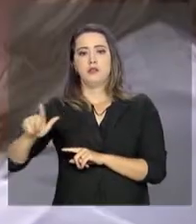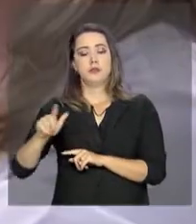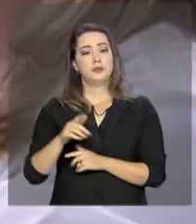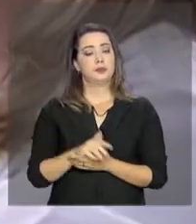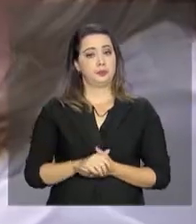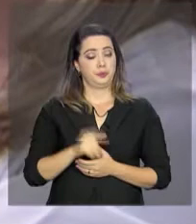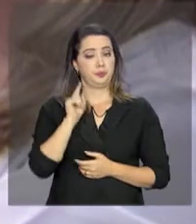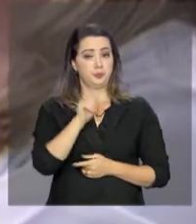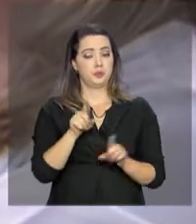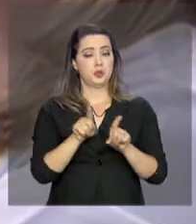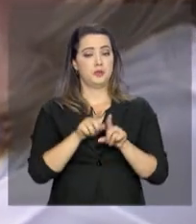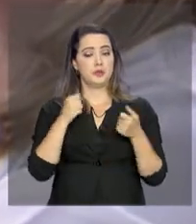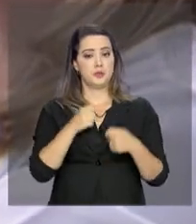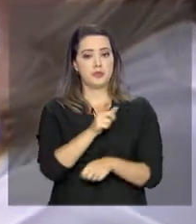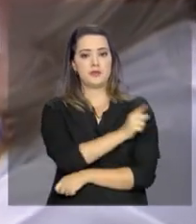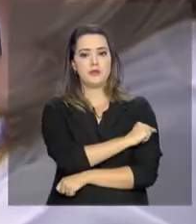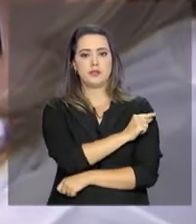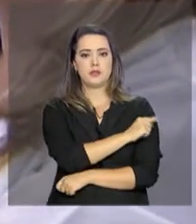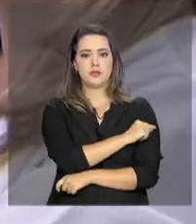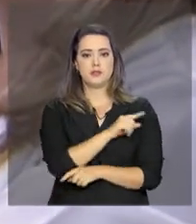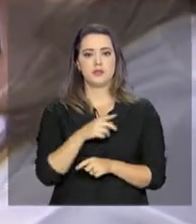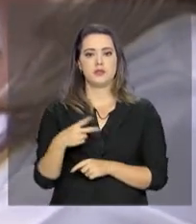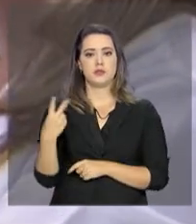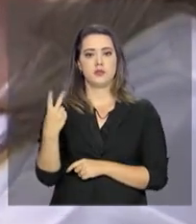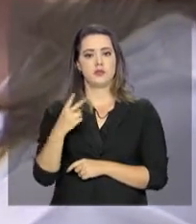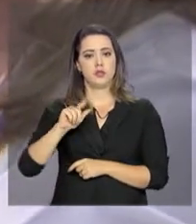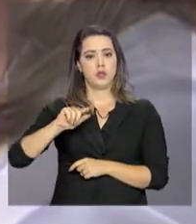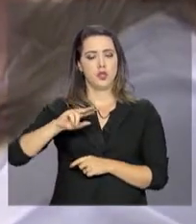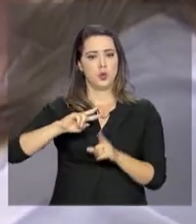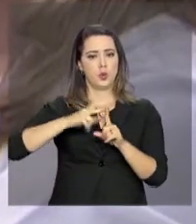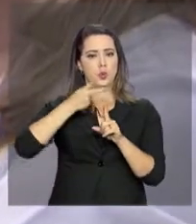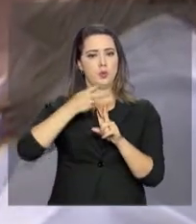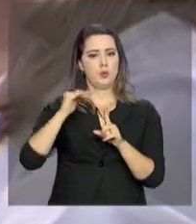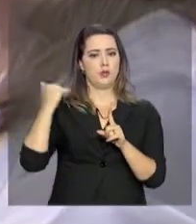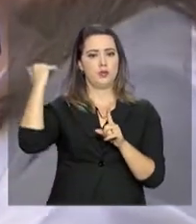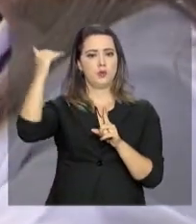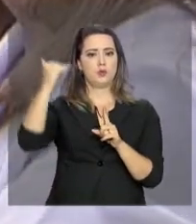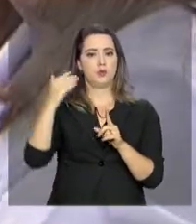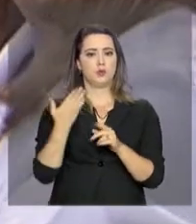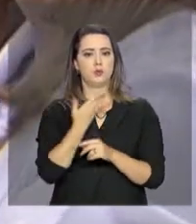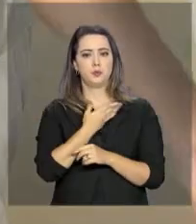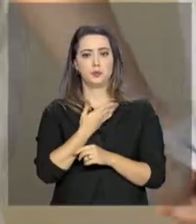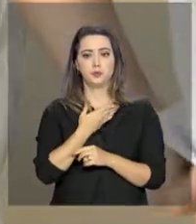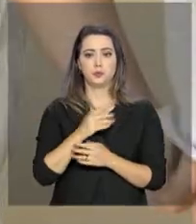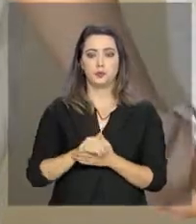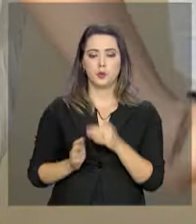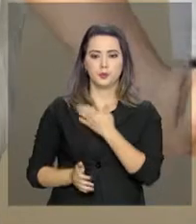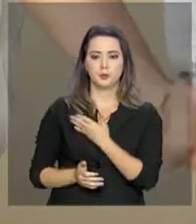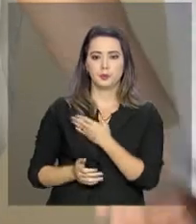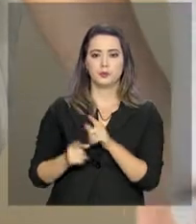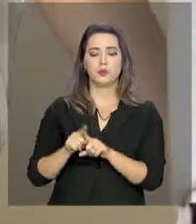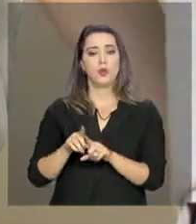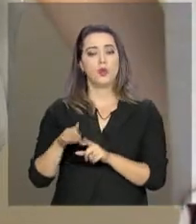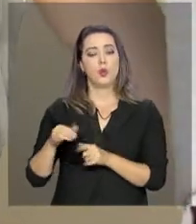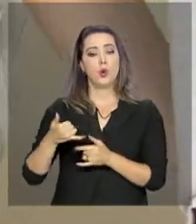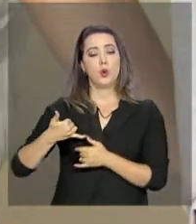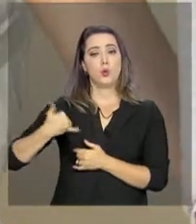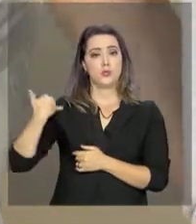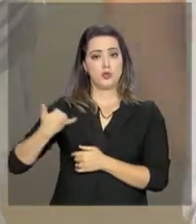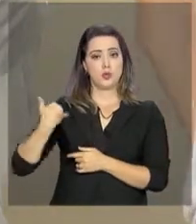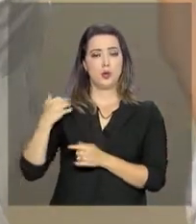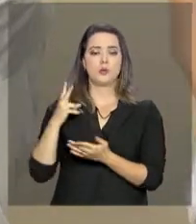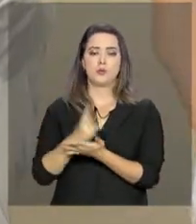rubéola. Também precisam receber as doses da duplo adulta, contra difteria e tétano. Os idosos tomam essas